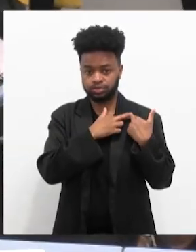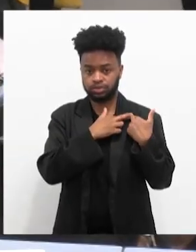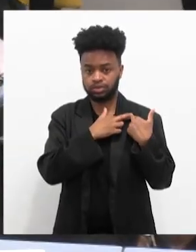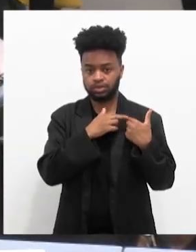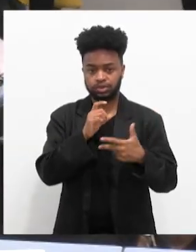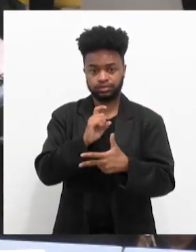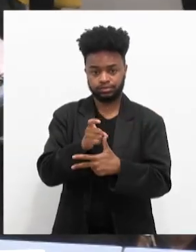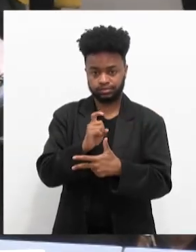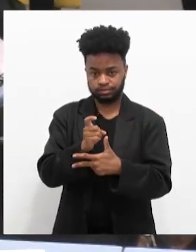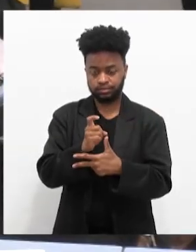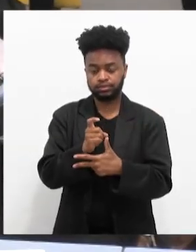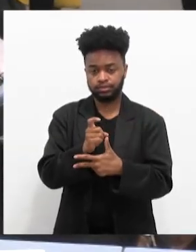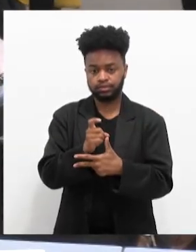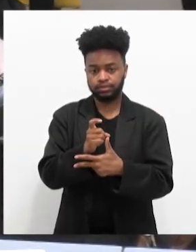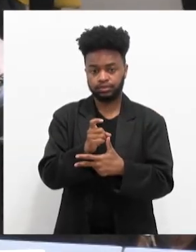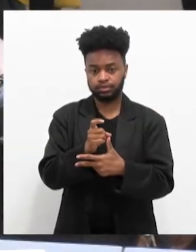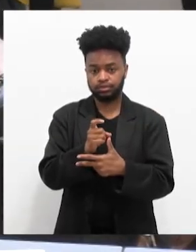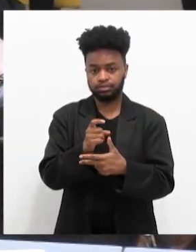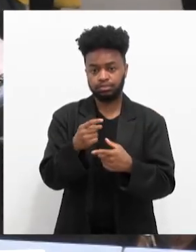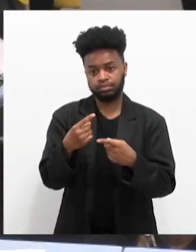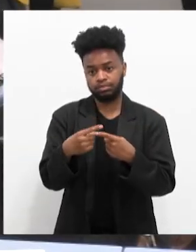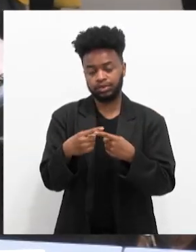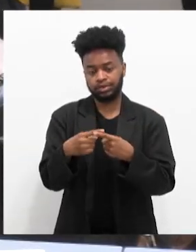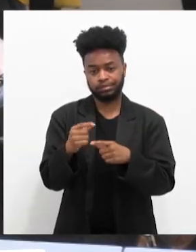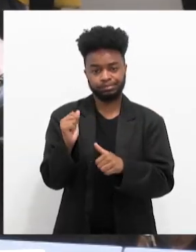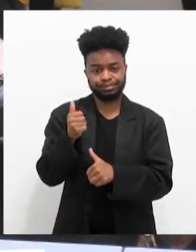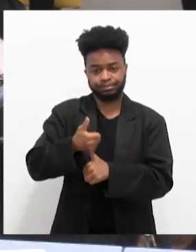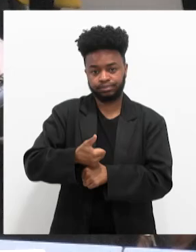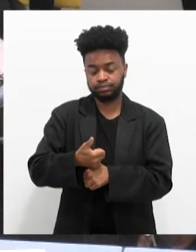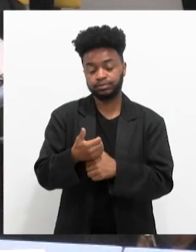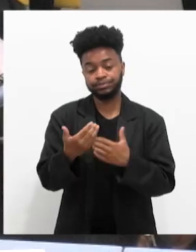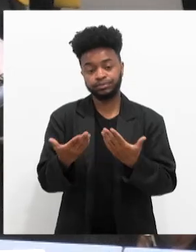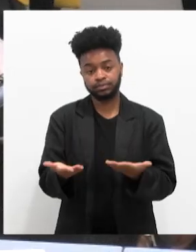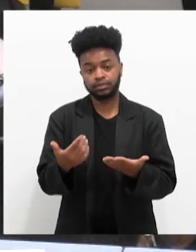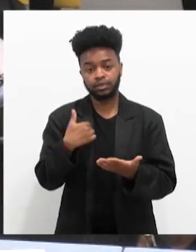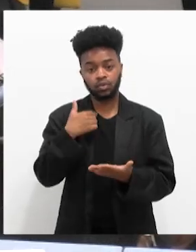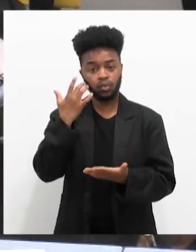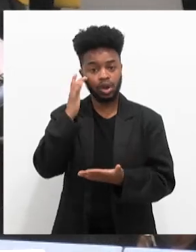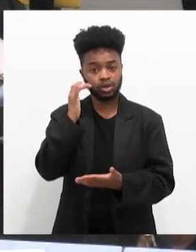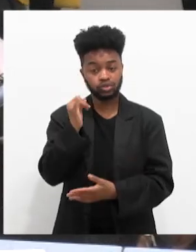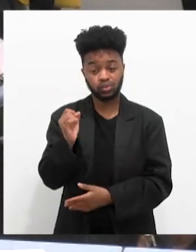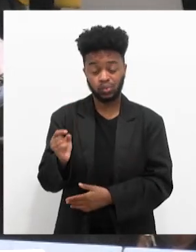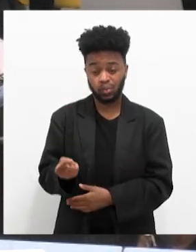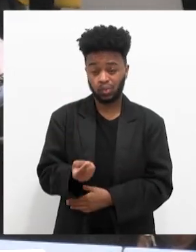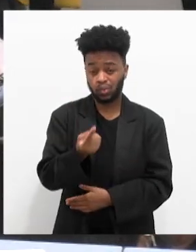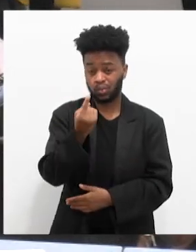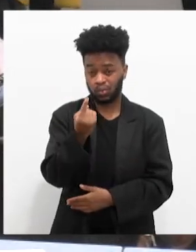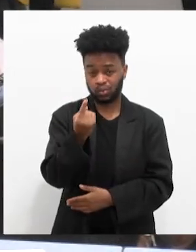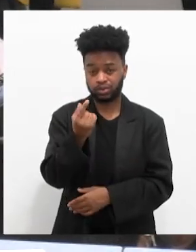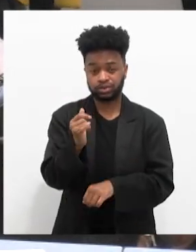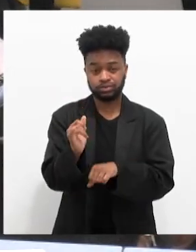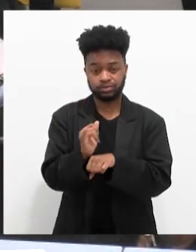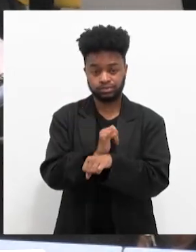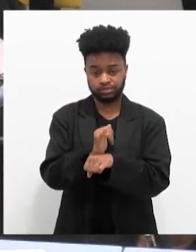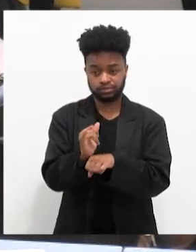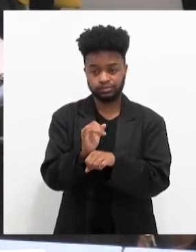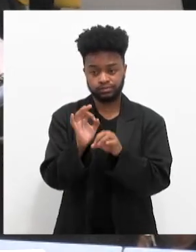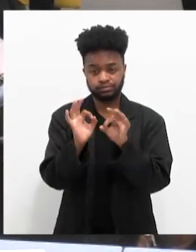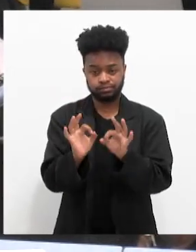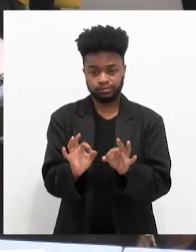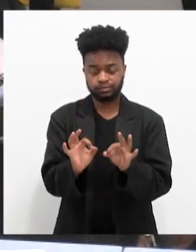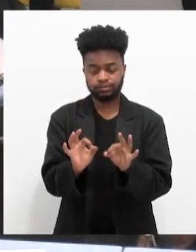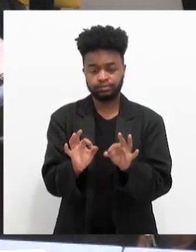Poder Executivo. Então, eu acho que a única alternativa é realmente